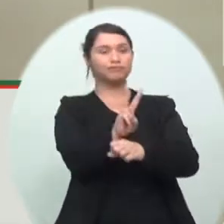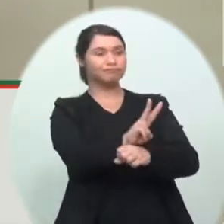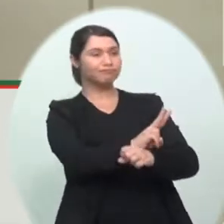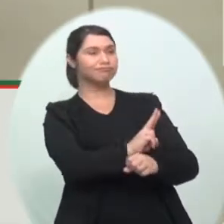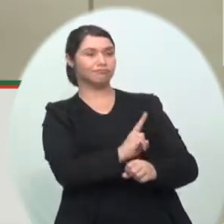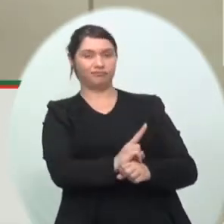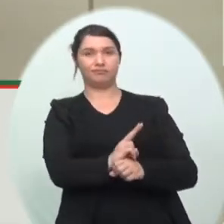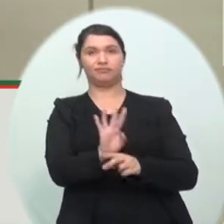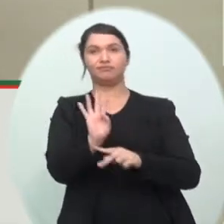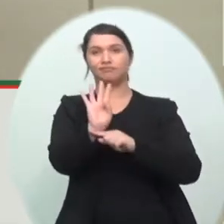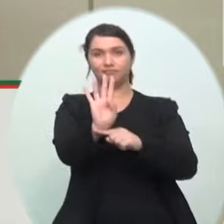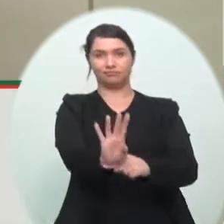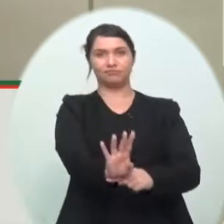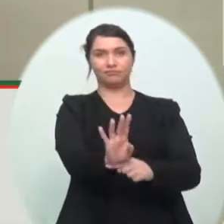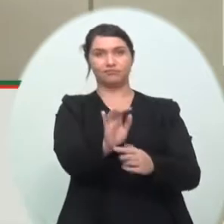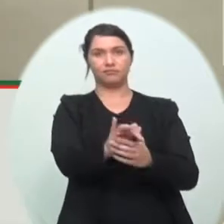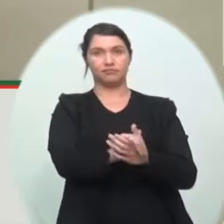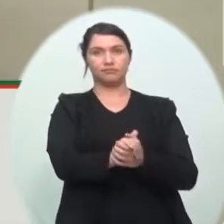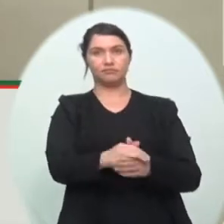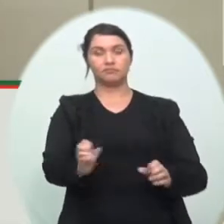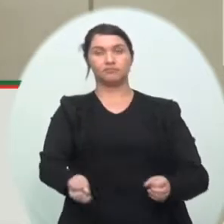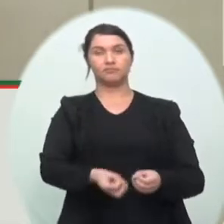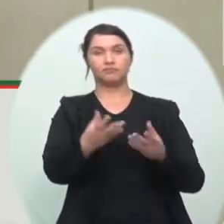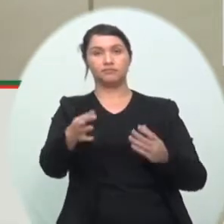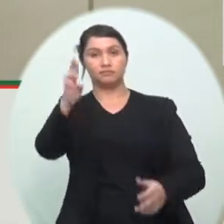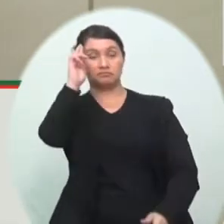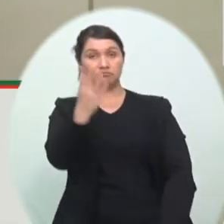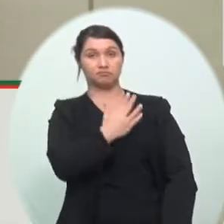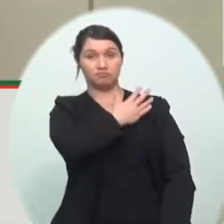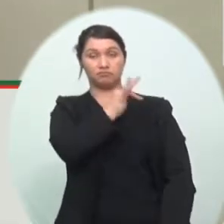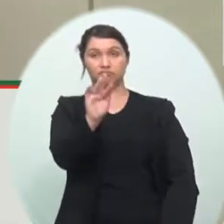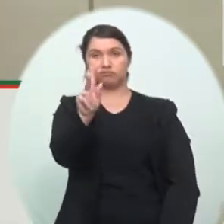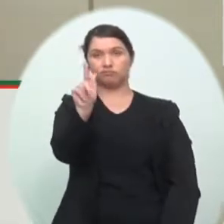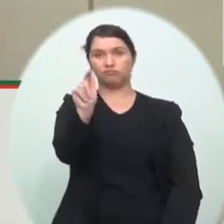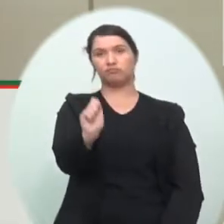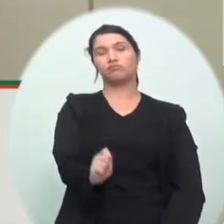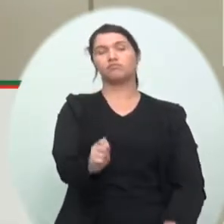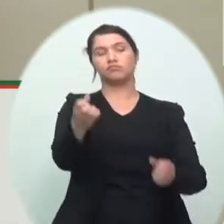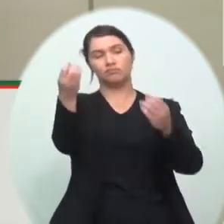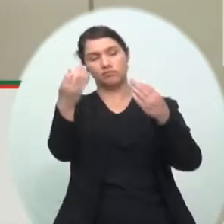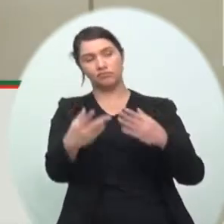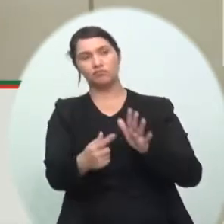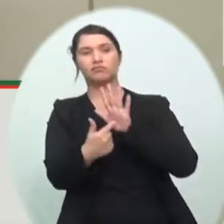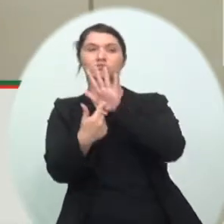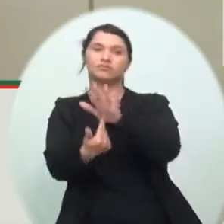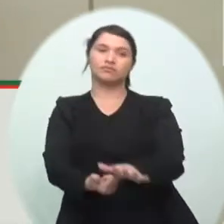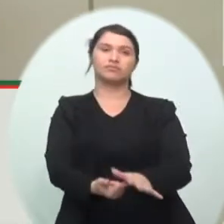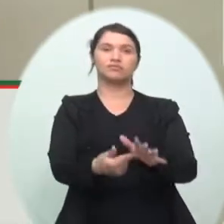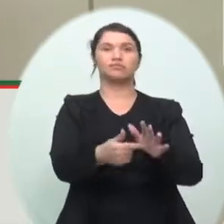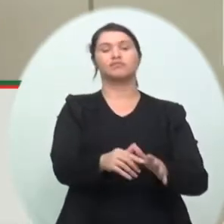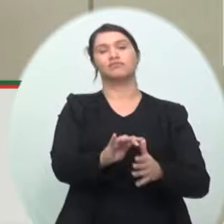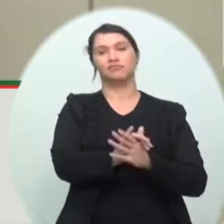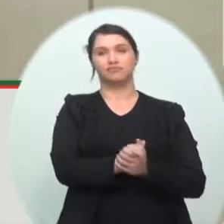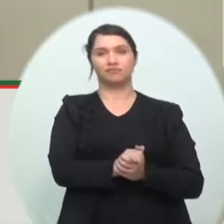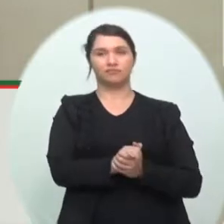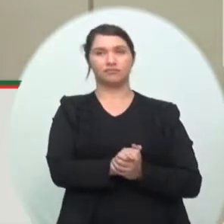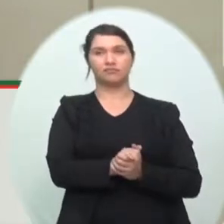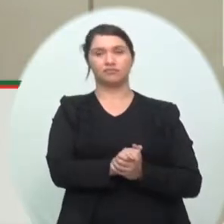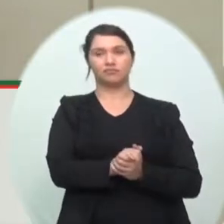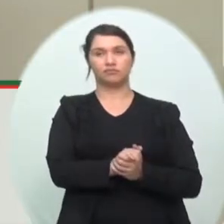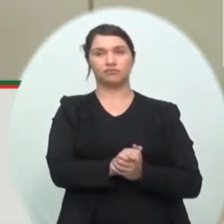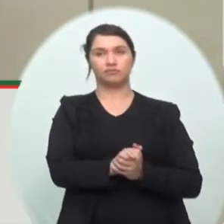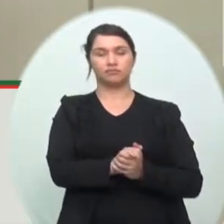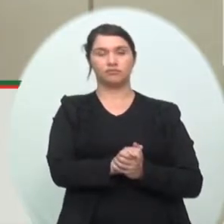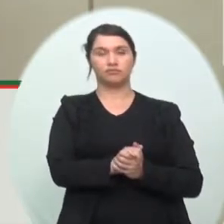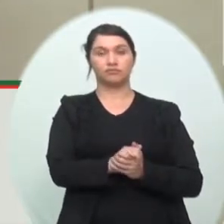nos visitar. E o Coronel fez muito bem esse papel, né, aproximando a comunidade da corporação e assim por